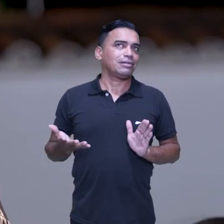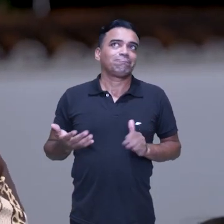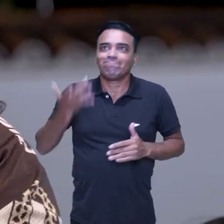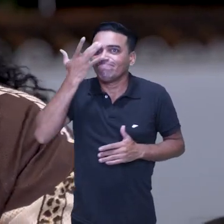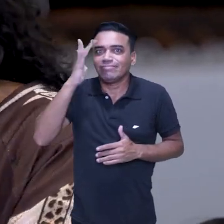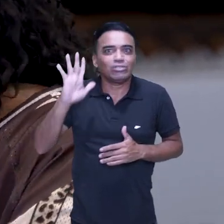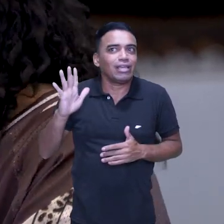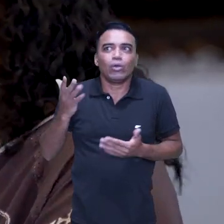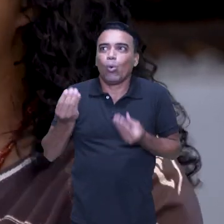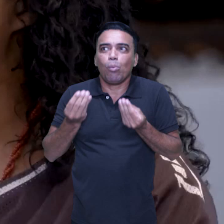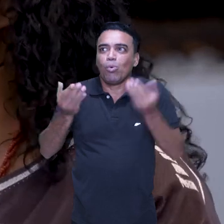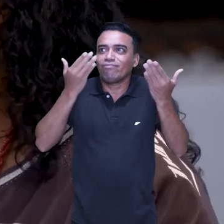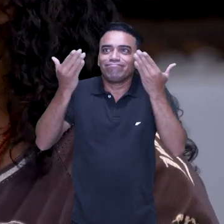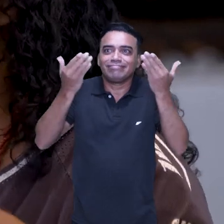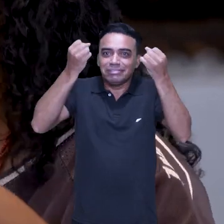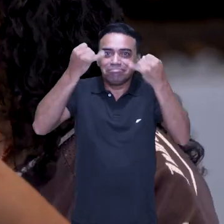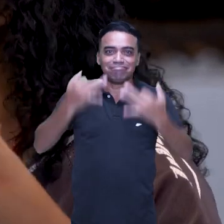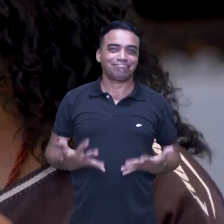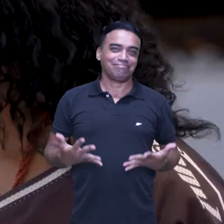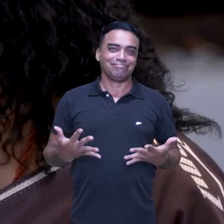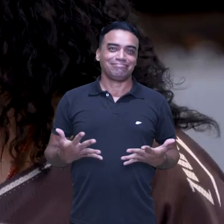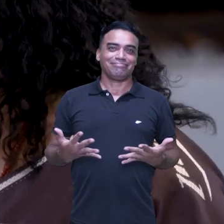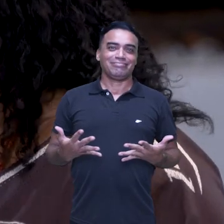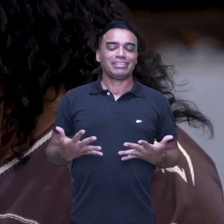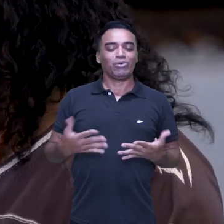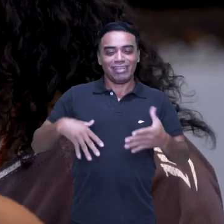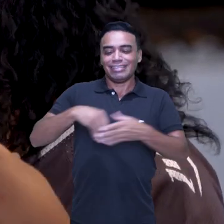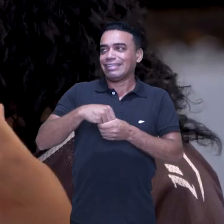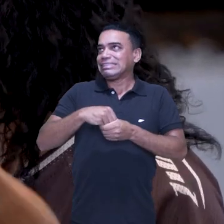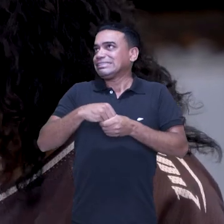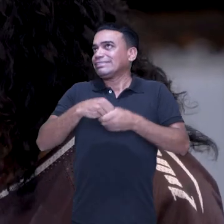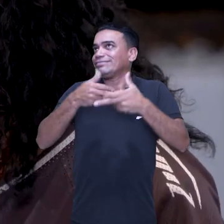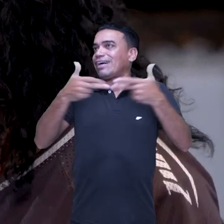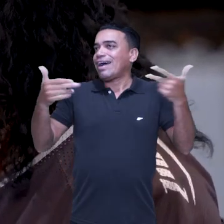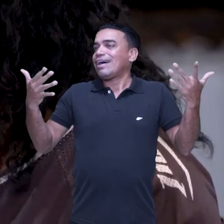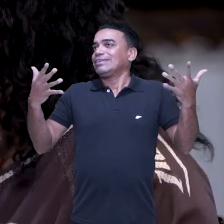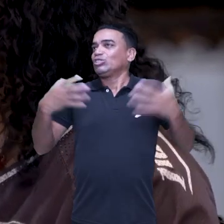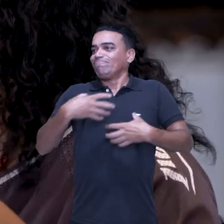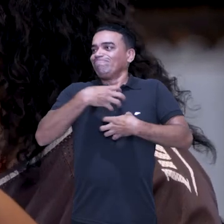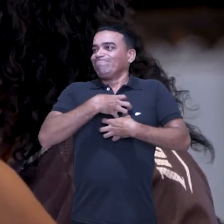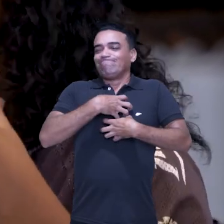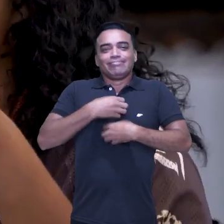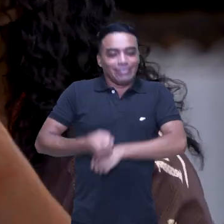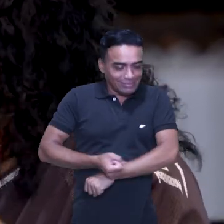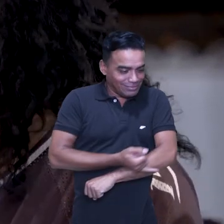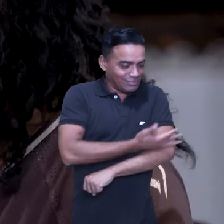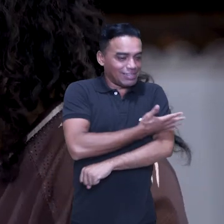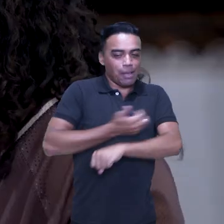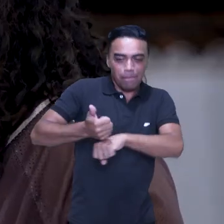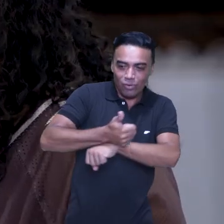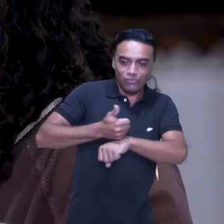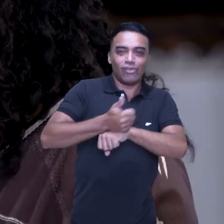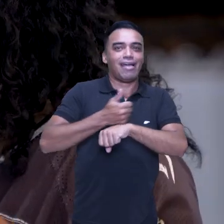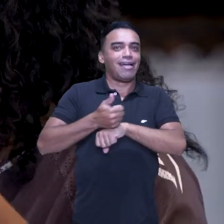sabe, comparativo, porque envolve muita coisa. É muita coisa sentimental, é muita coisa profissional,